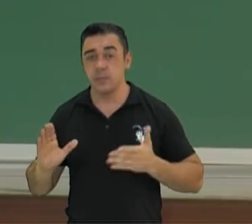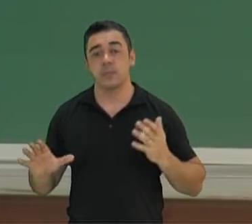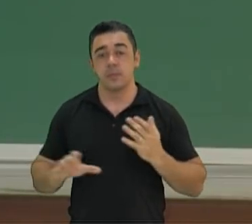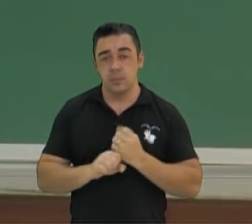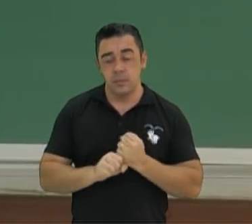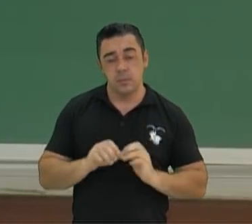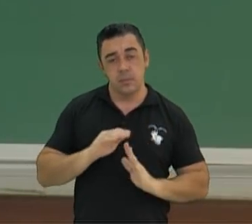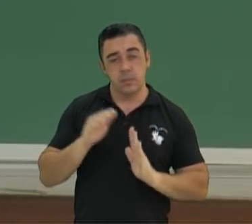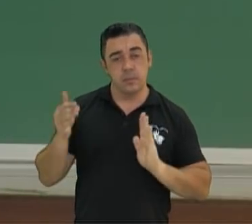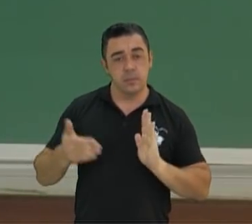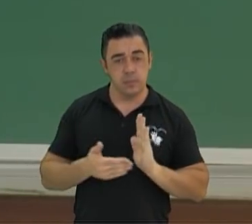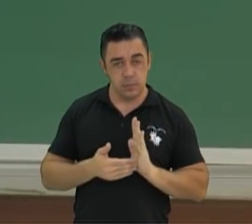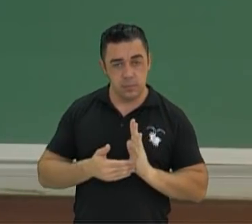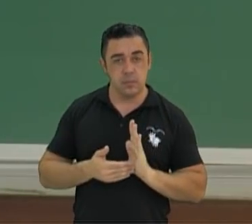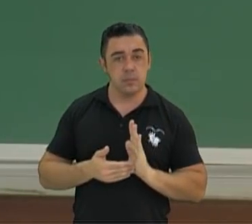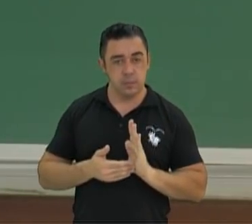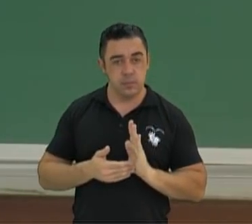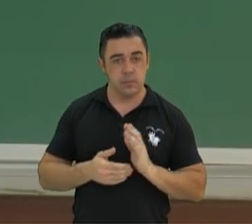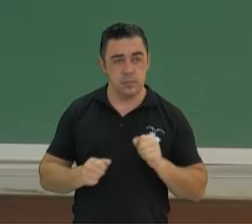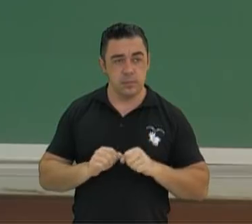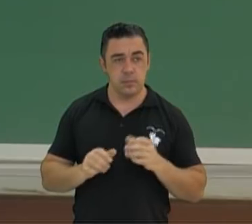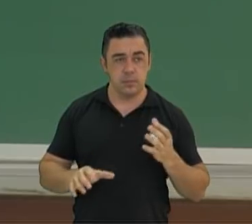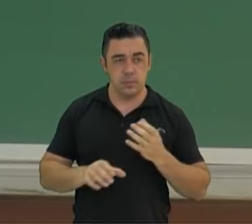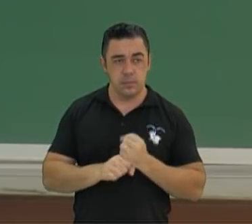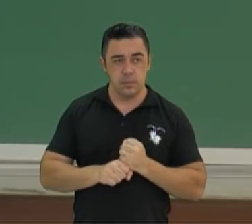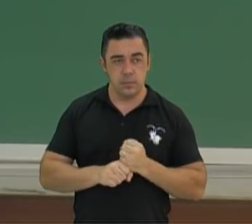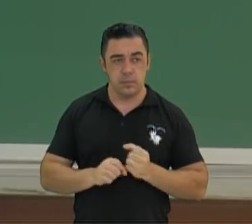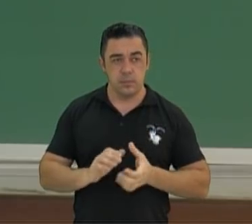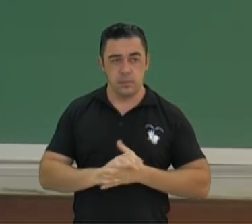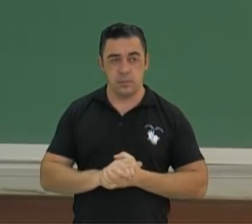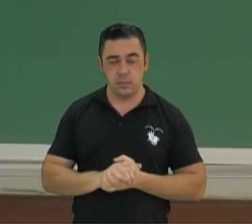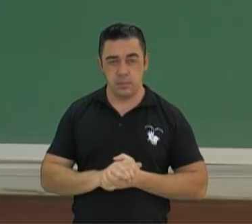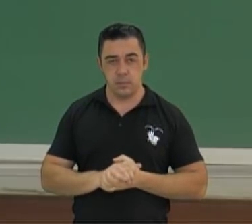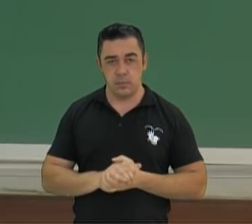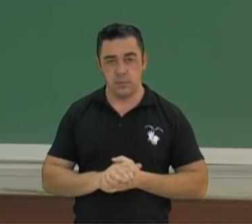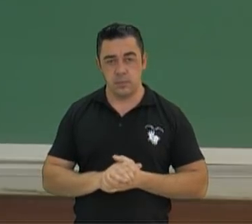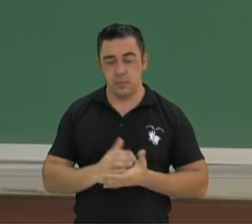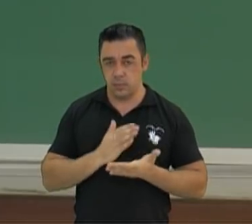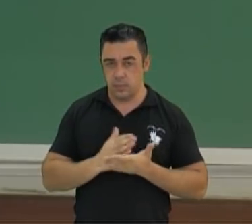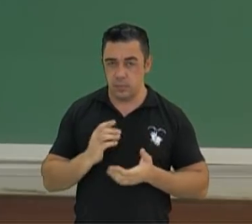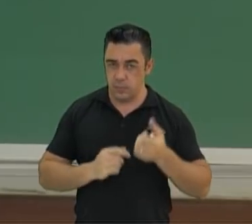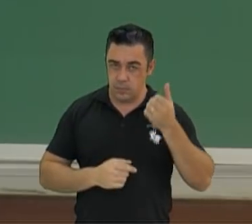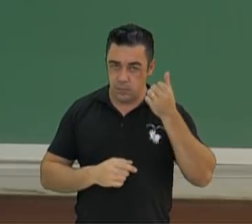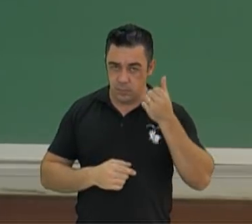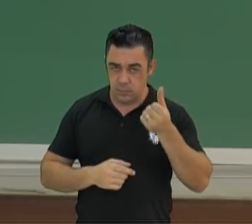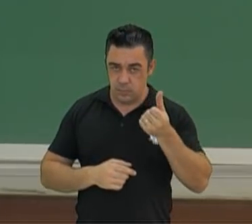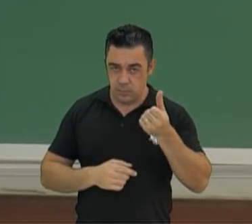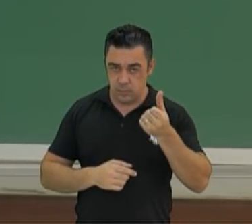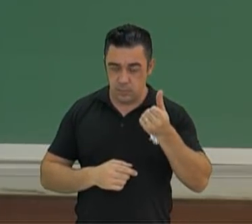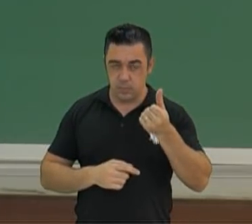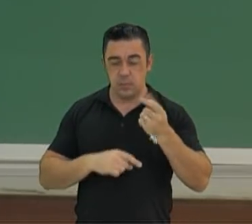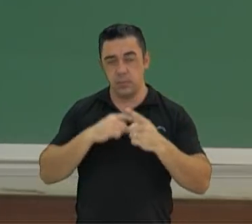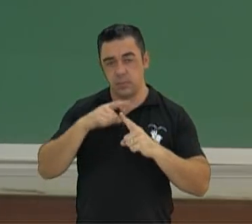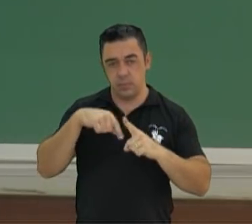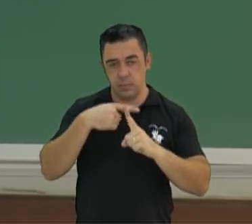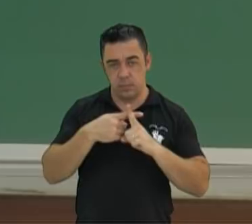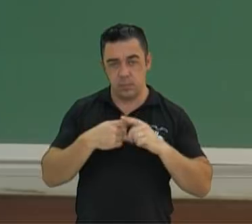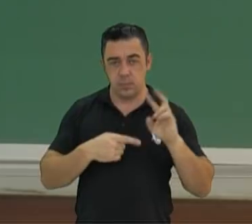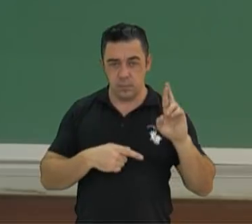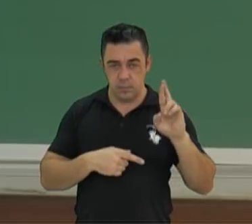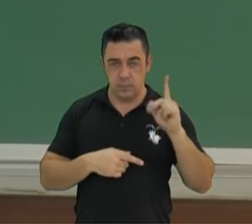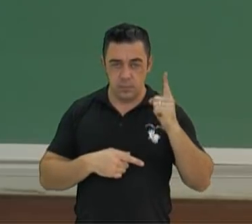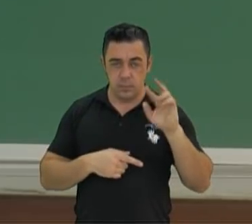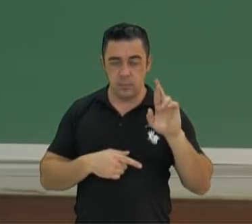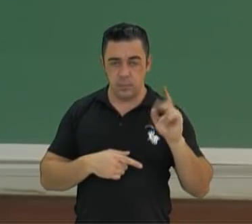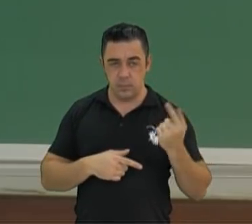calcular o total, a gente tem que somar. Então, temos que o volume do bloco retangular 1 mais o volume do bloco retangular